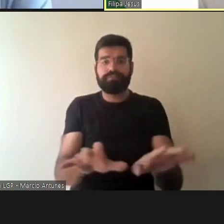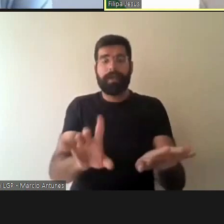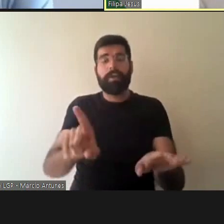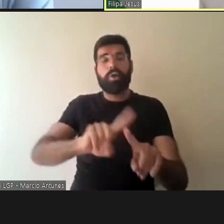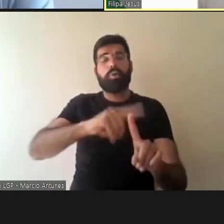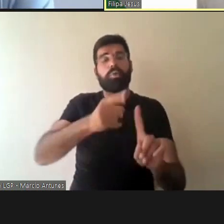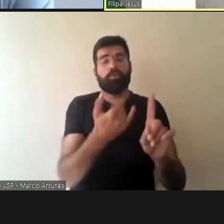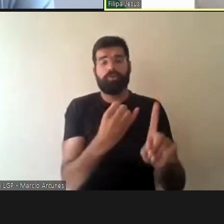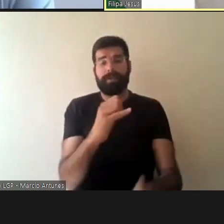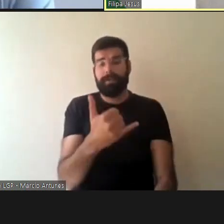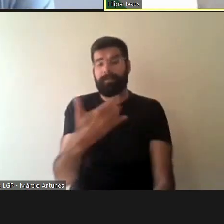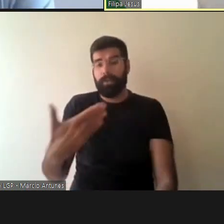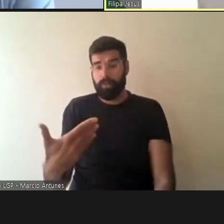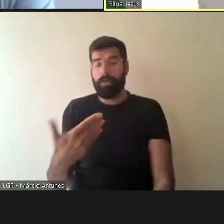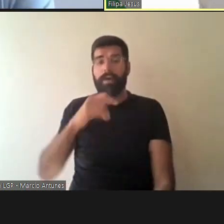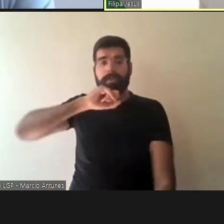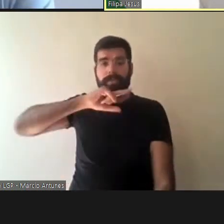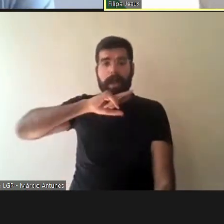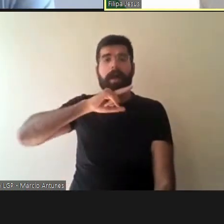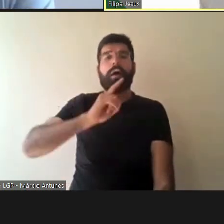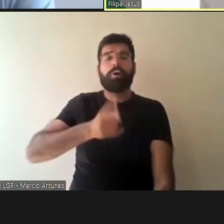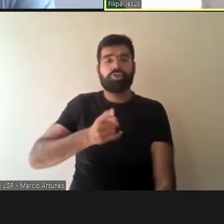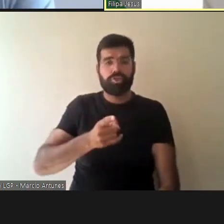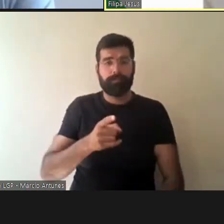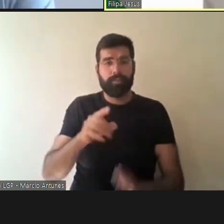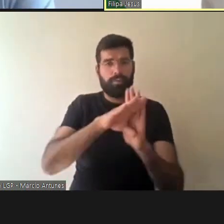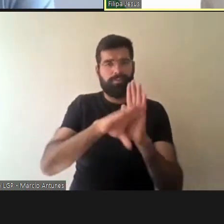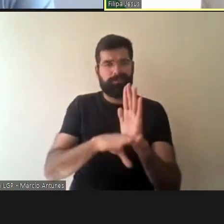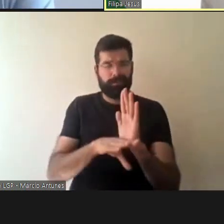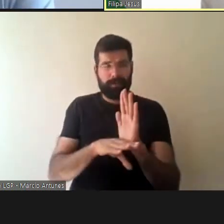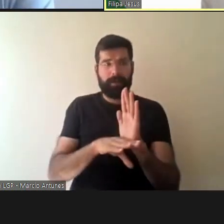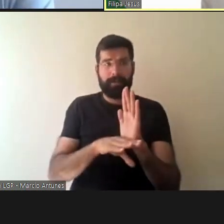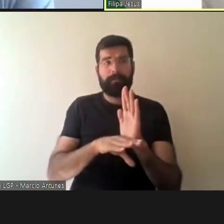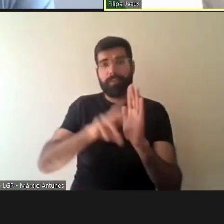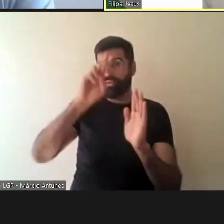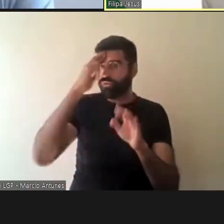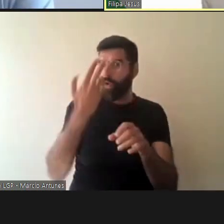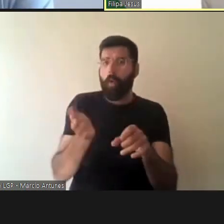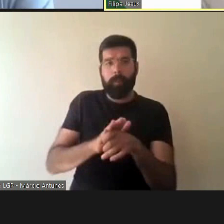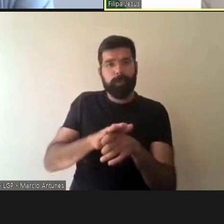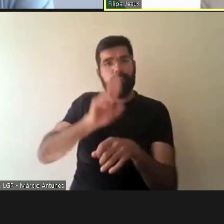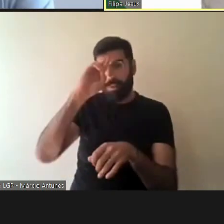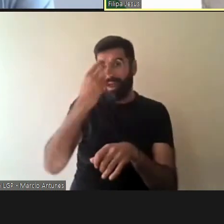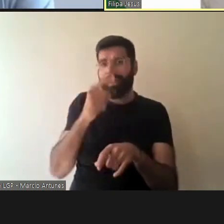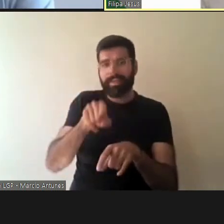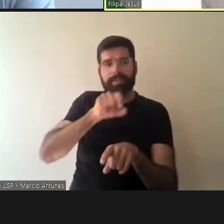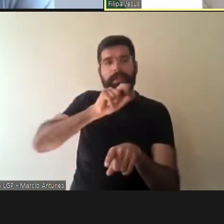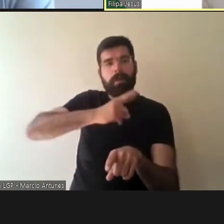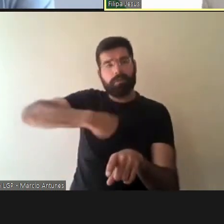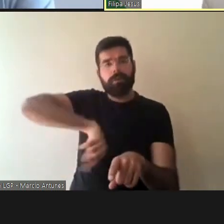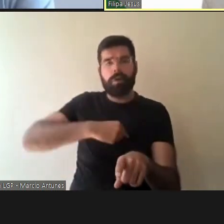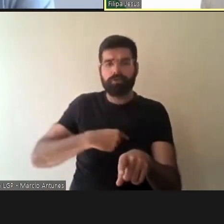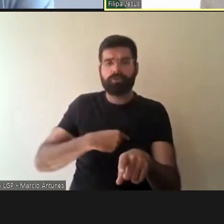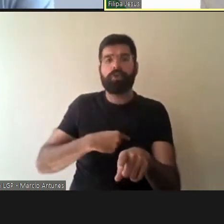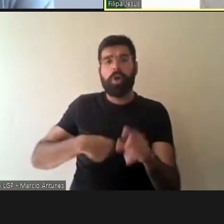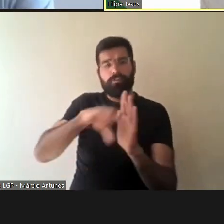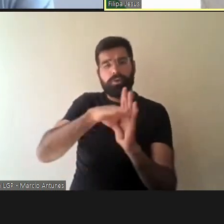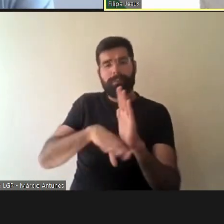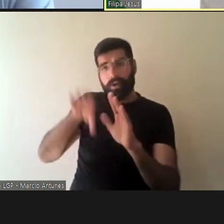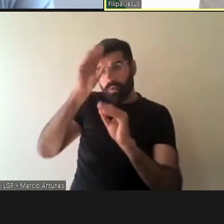com a possibilidade aberta com o Programa de Recuperação e Resiliência, conseguimos reforçar o programa Qualifica